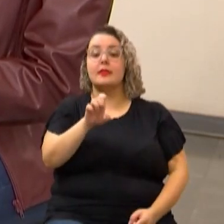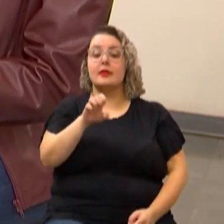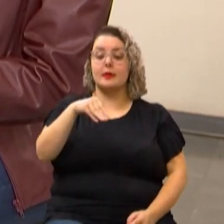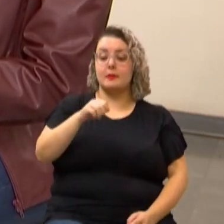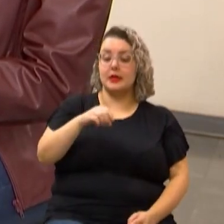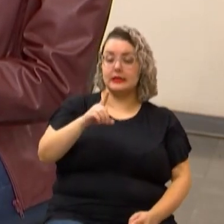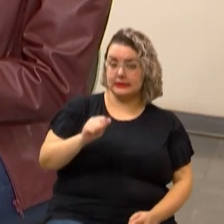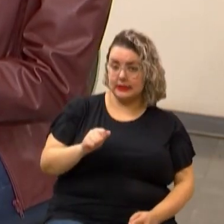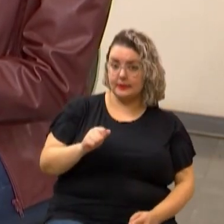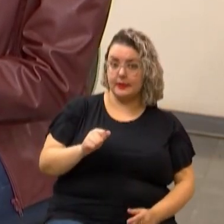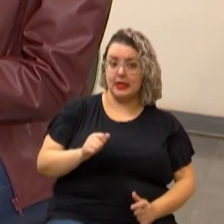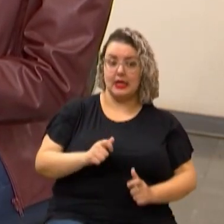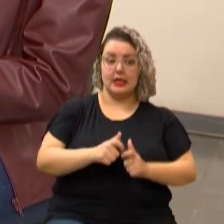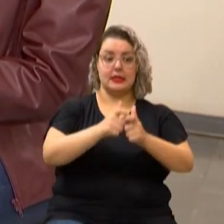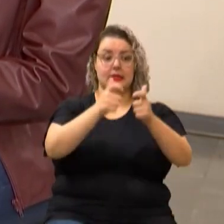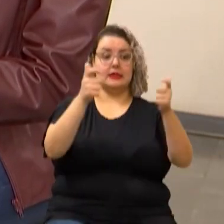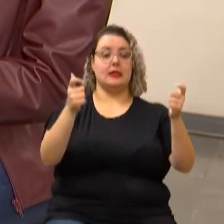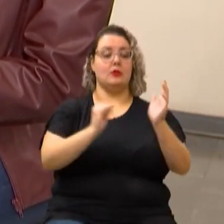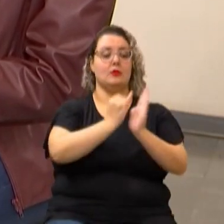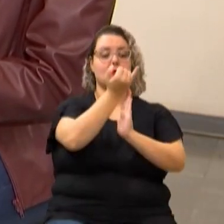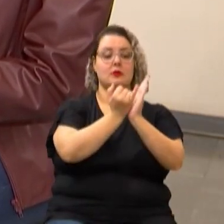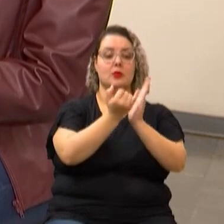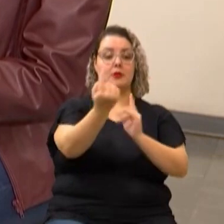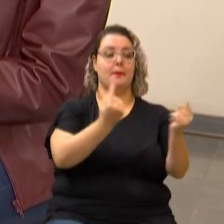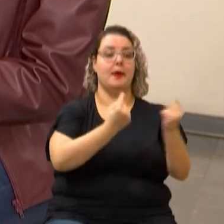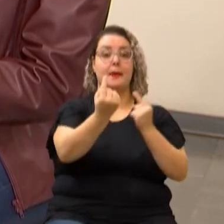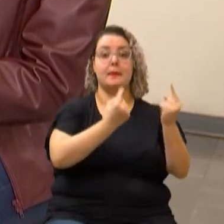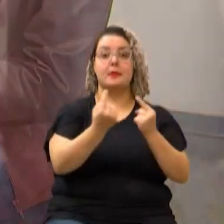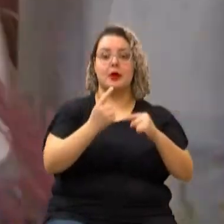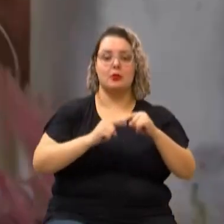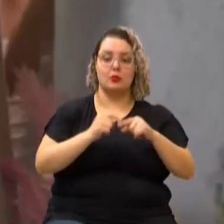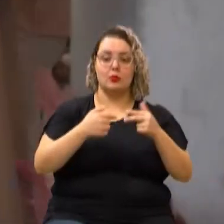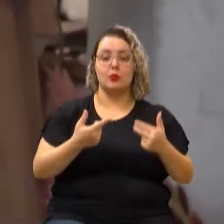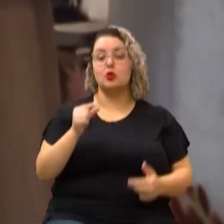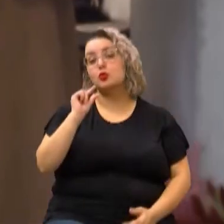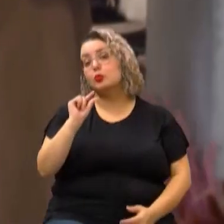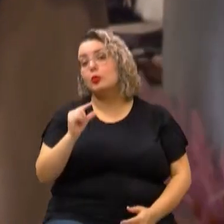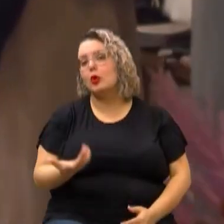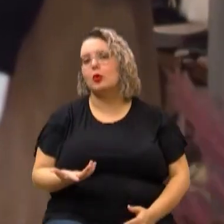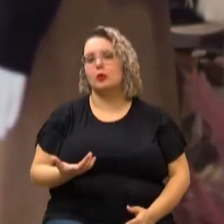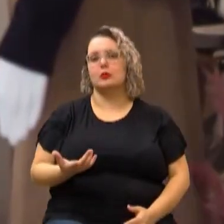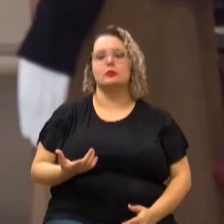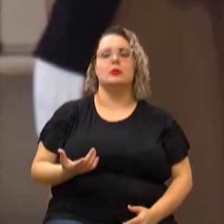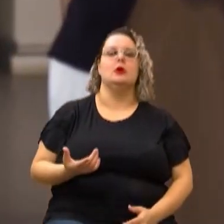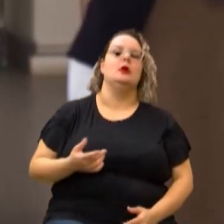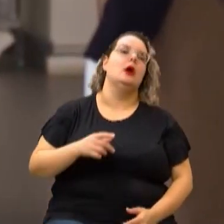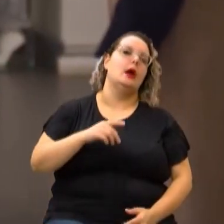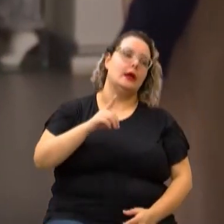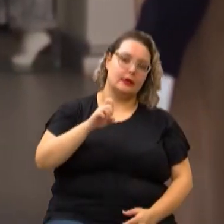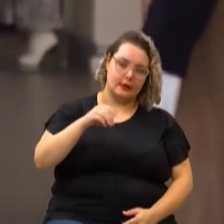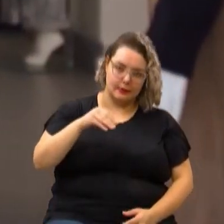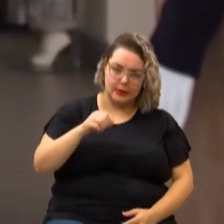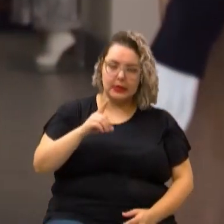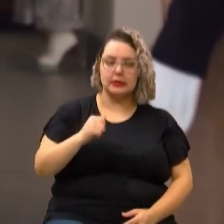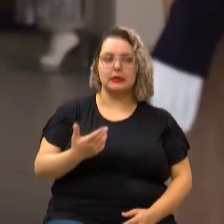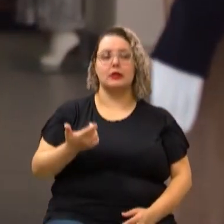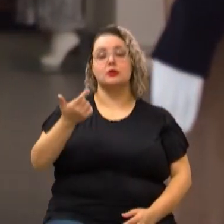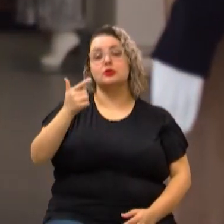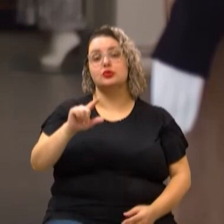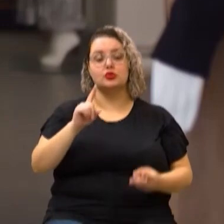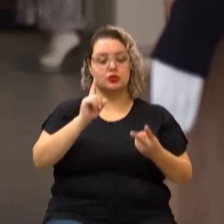produto. A onda agora é celulares, vou comprar. Então vamos aumentar o preço do celular. Inflação por demanda, inflação